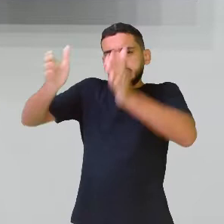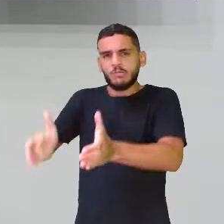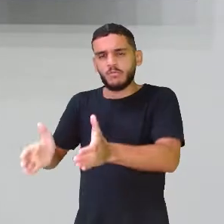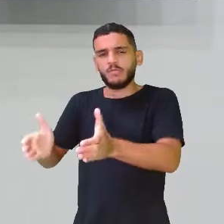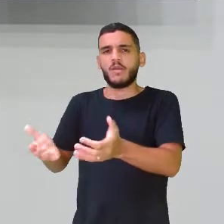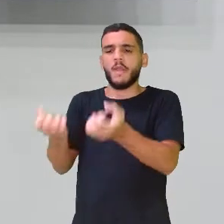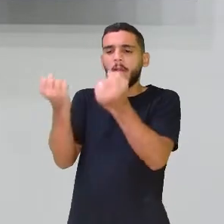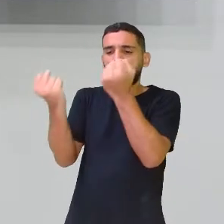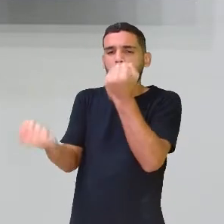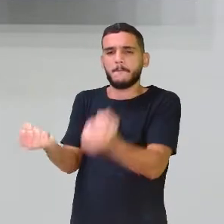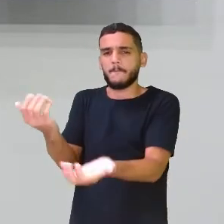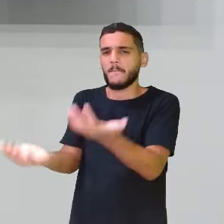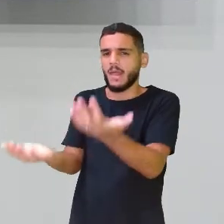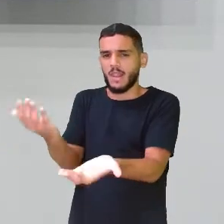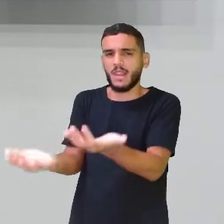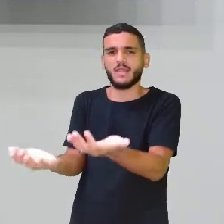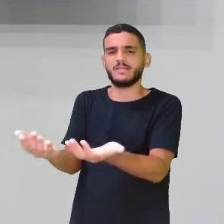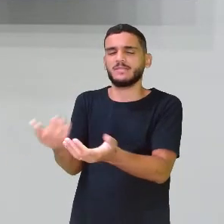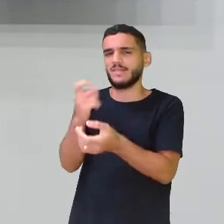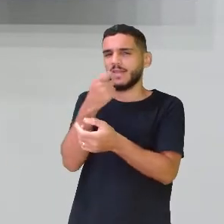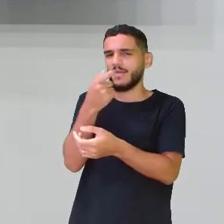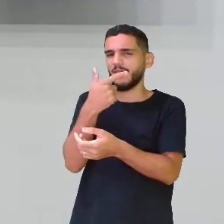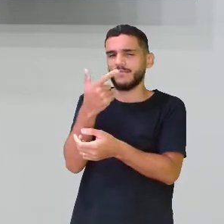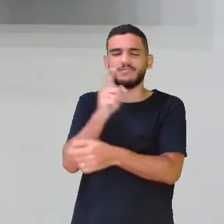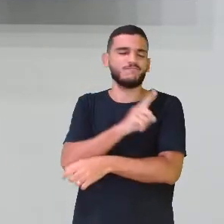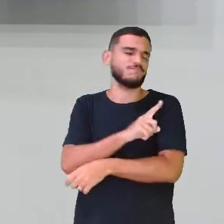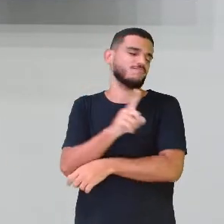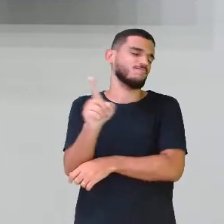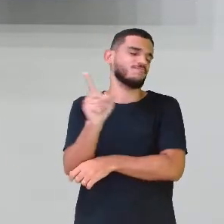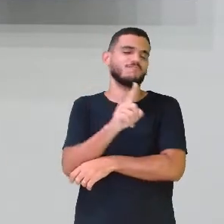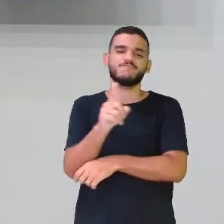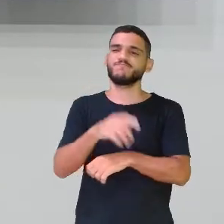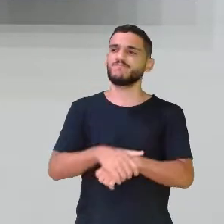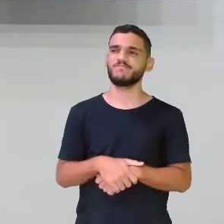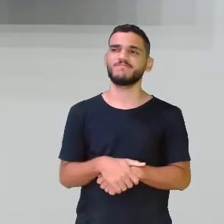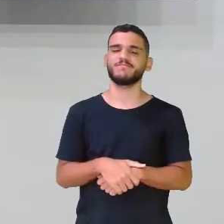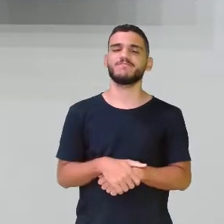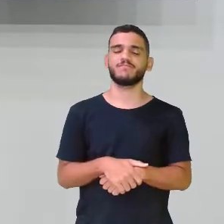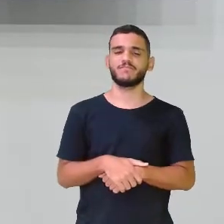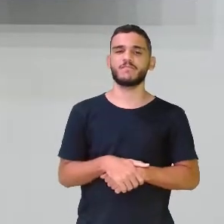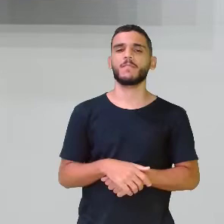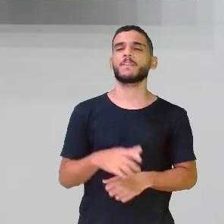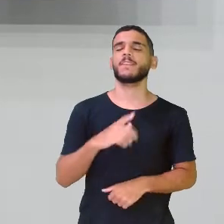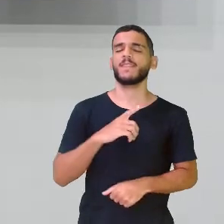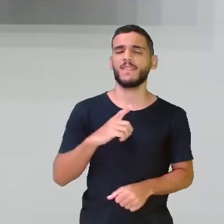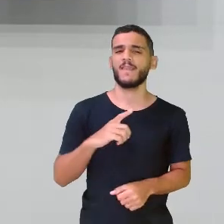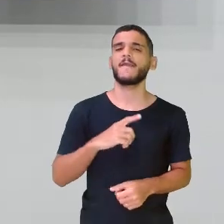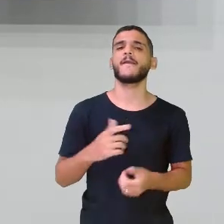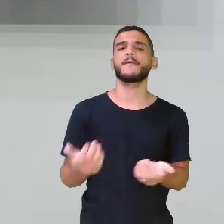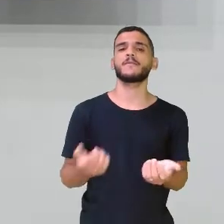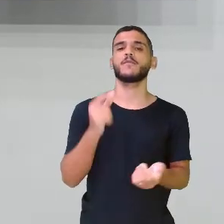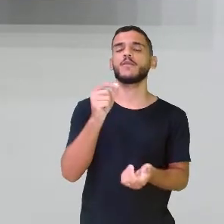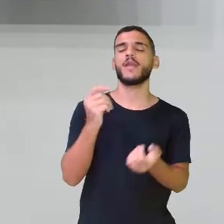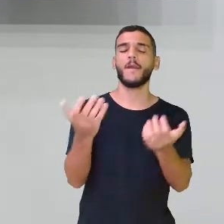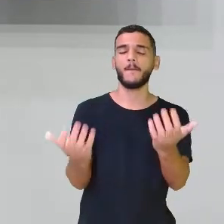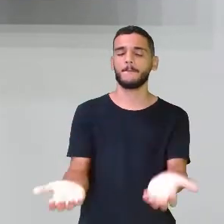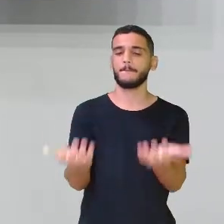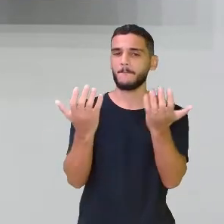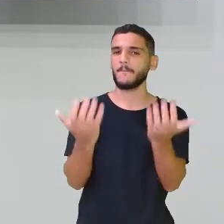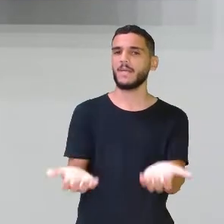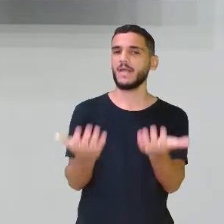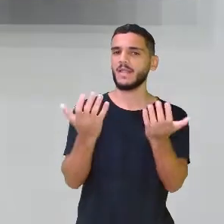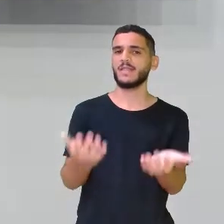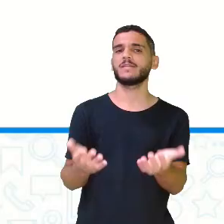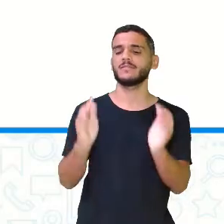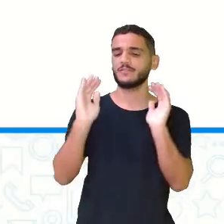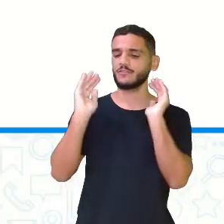Será que seria a balança ideal? De jeito nenhum. Existe uma balança específica para esse tipo